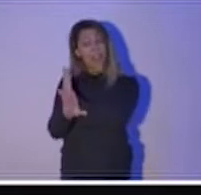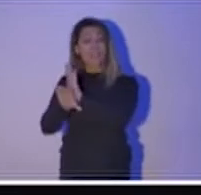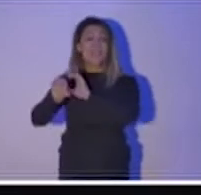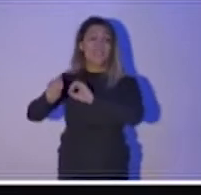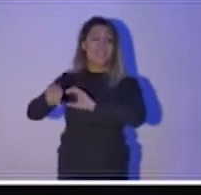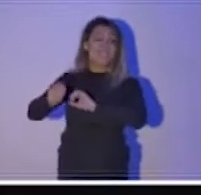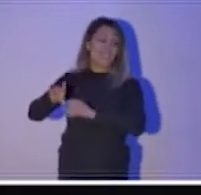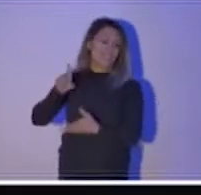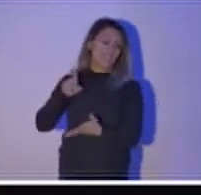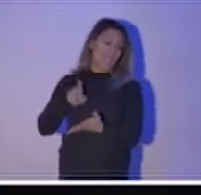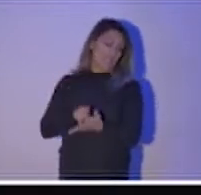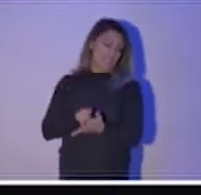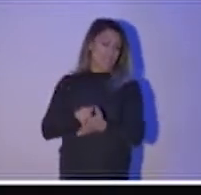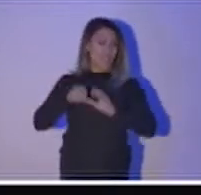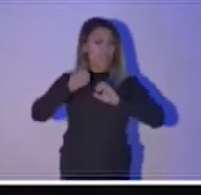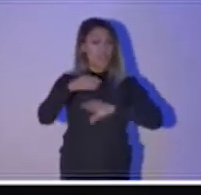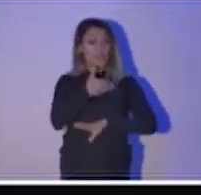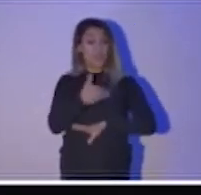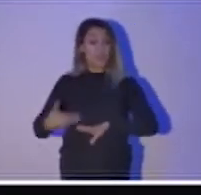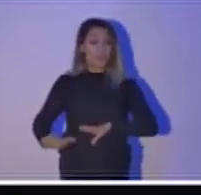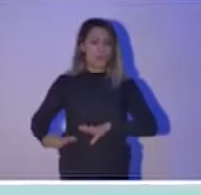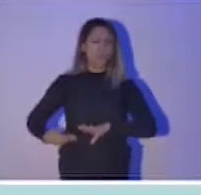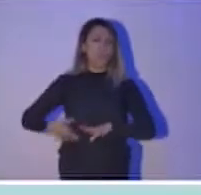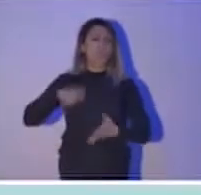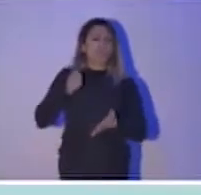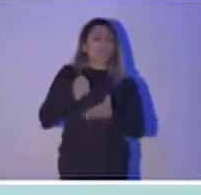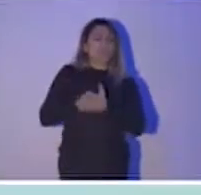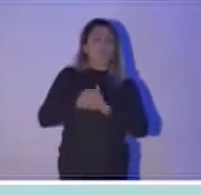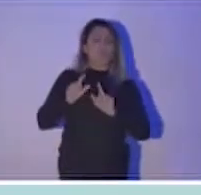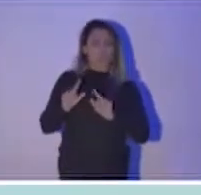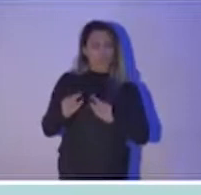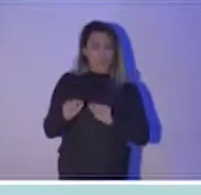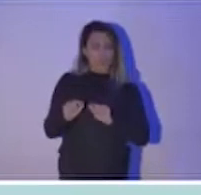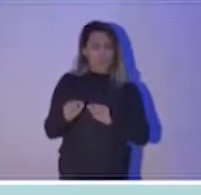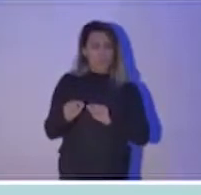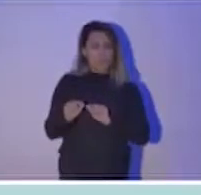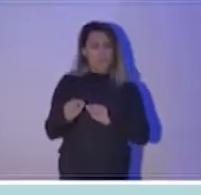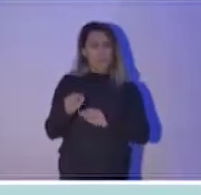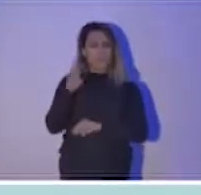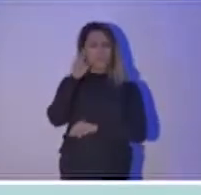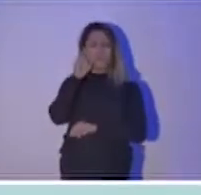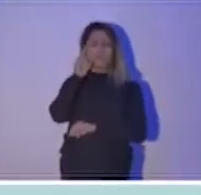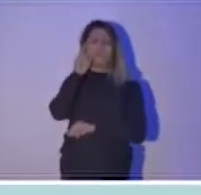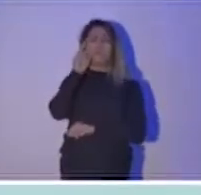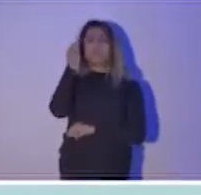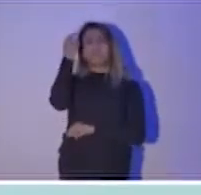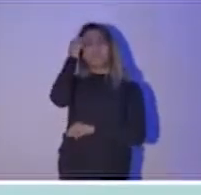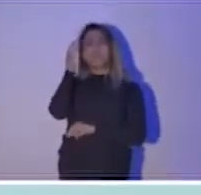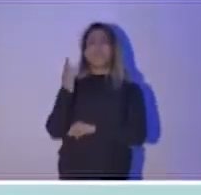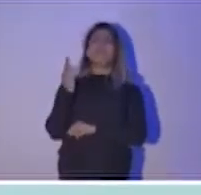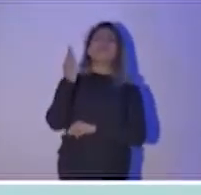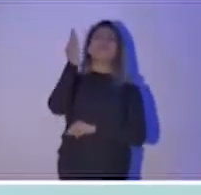é conseguir fazer com que você olhe do lado de lá da ponte, né?